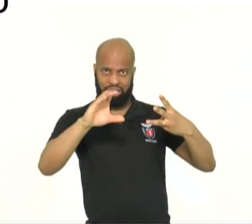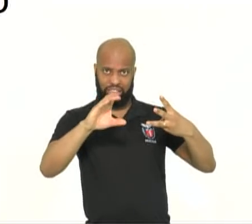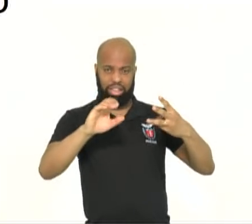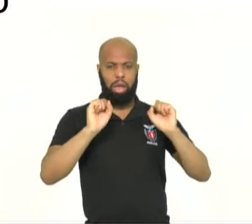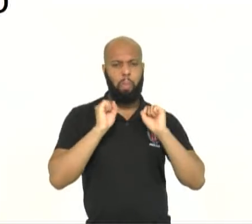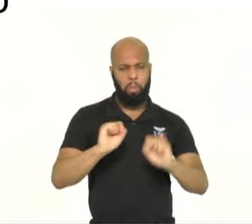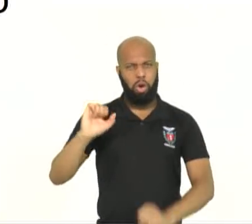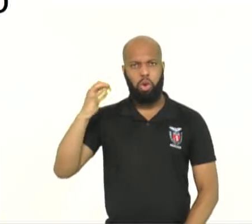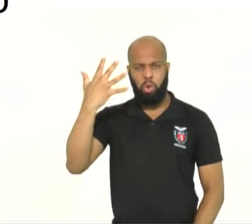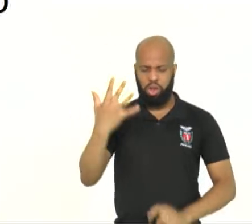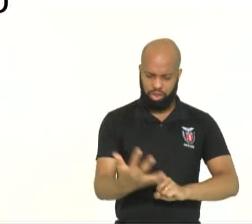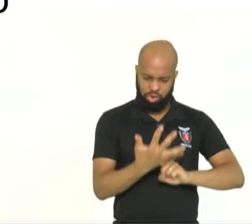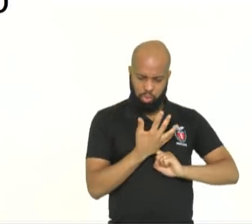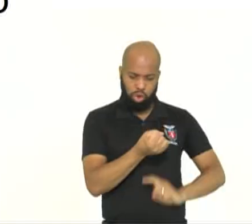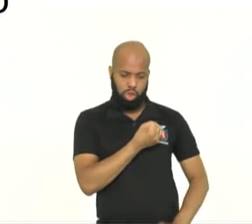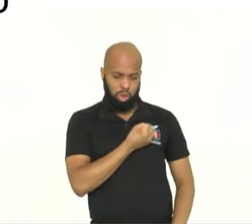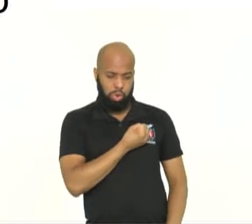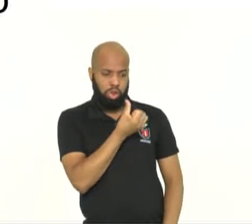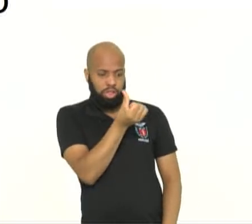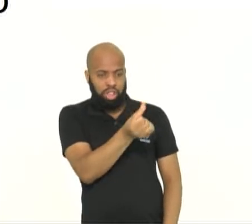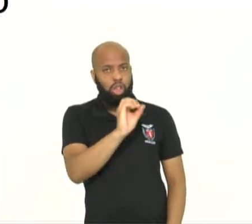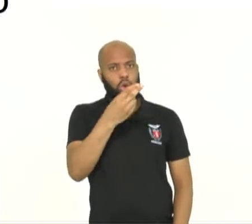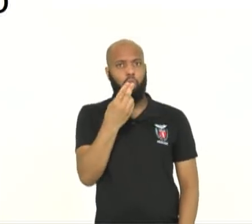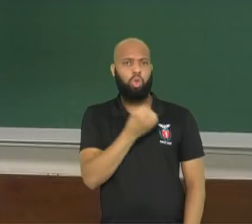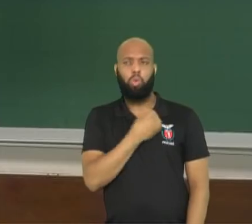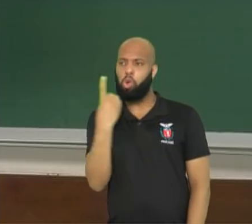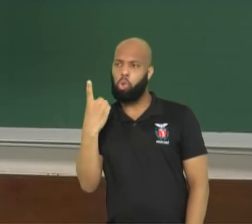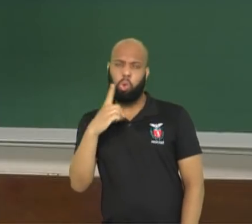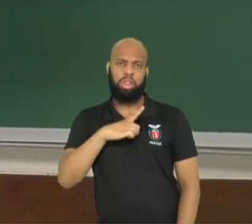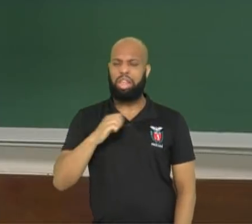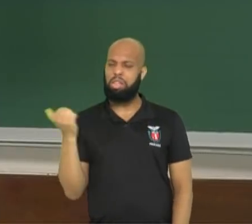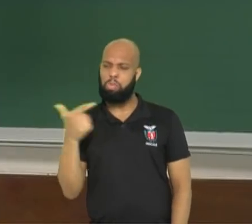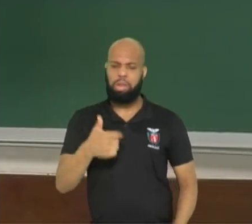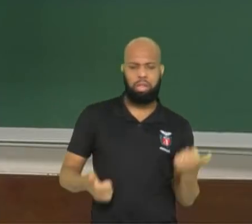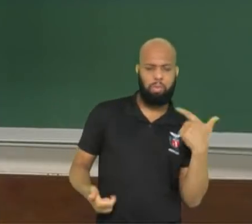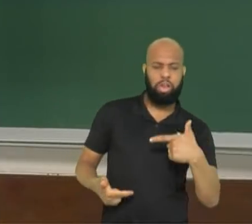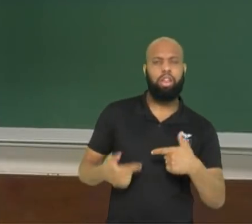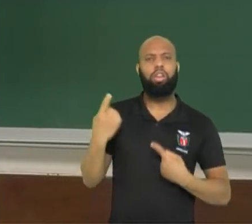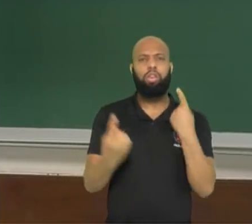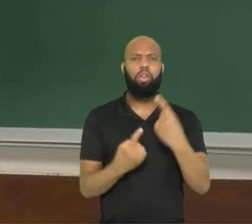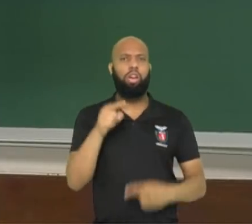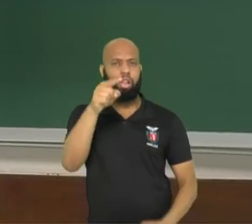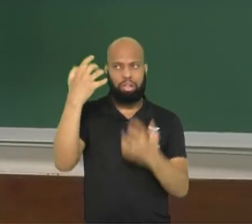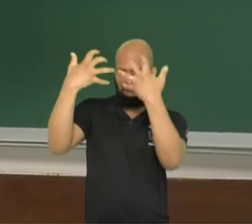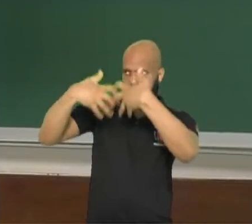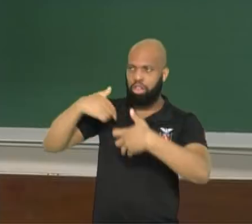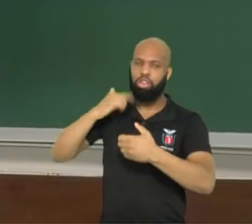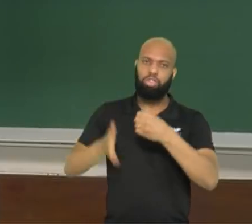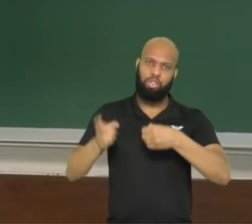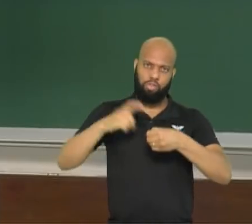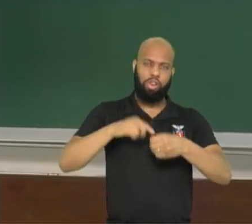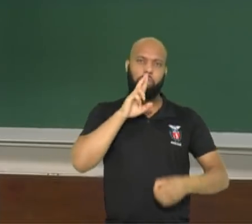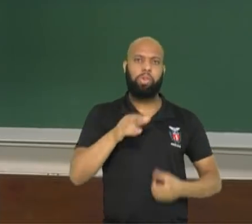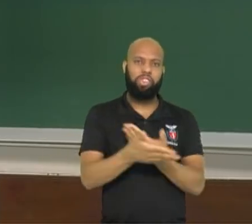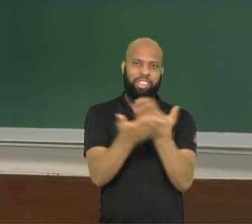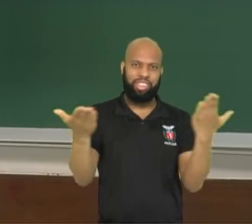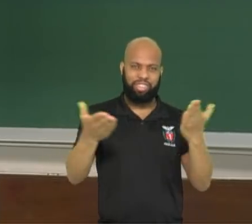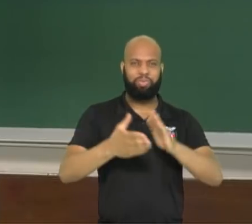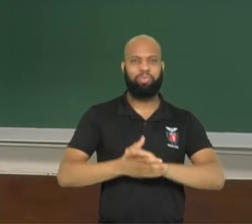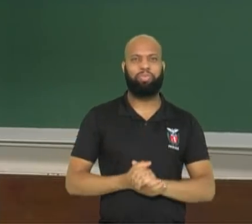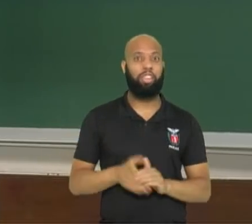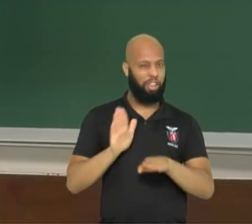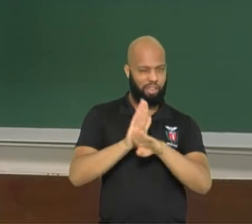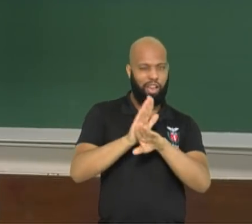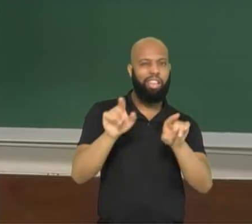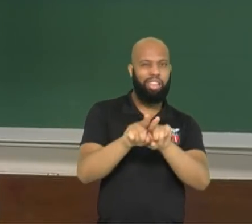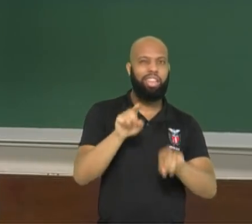que ocorra a face com o número 6 ou o número 1? Agora você que vai pensar e eu já volto para responder vocês. Para responder e